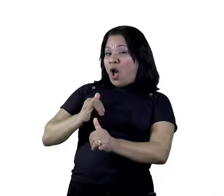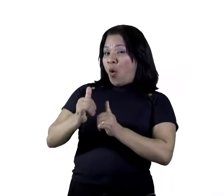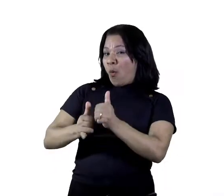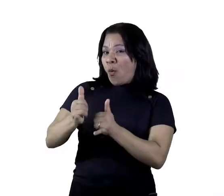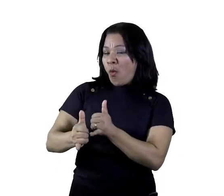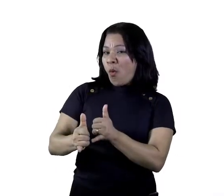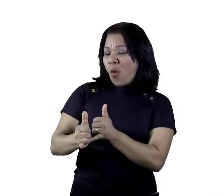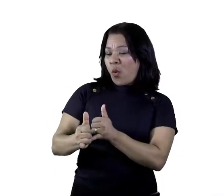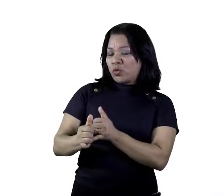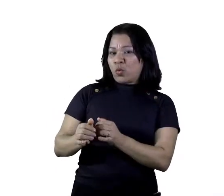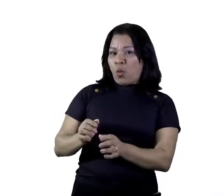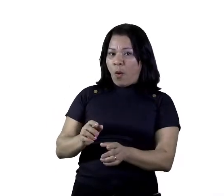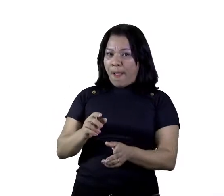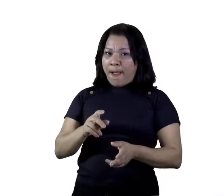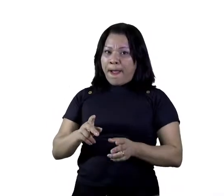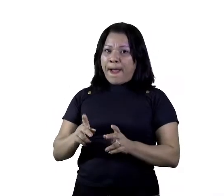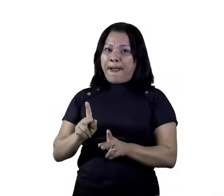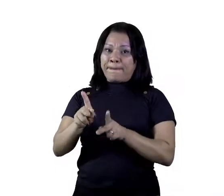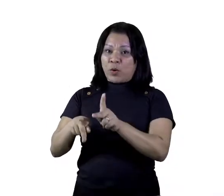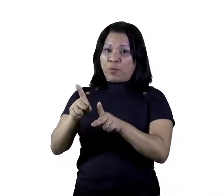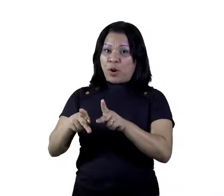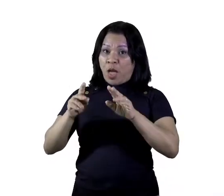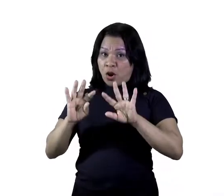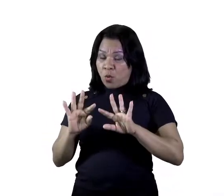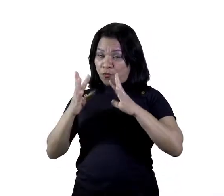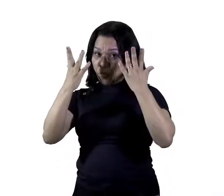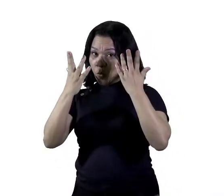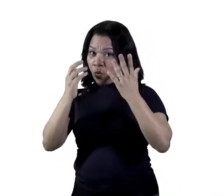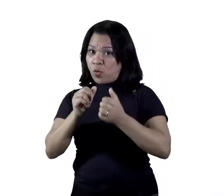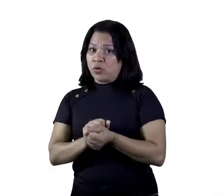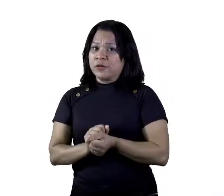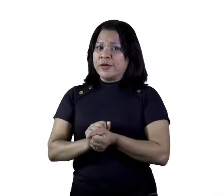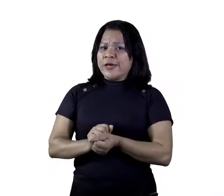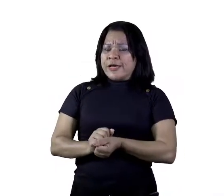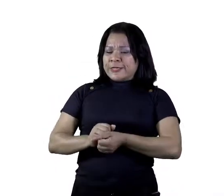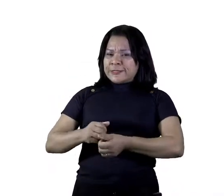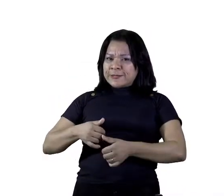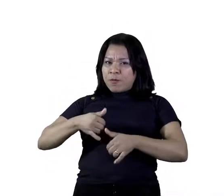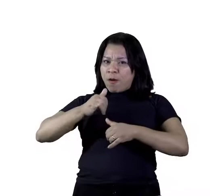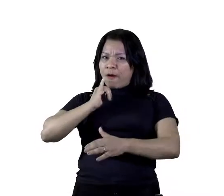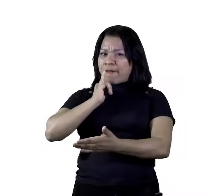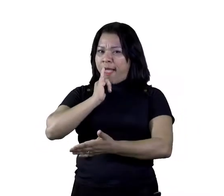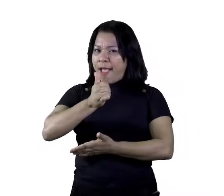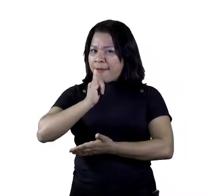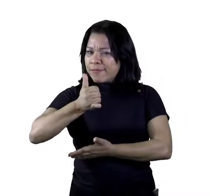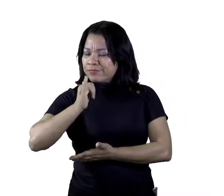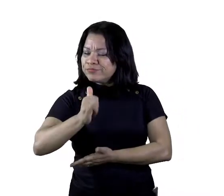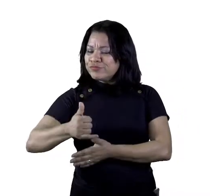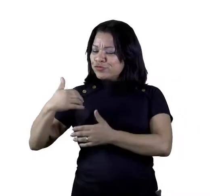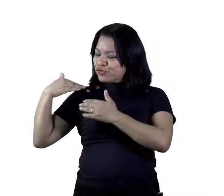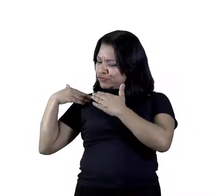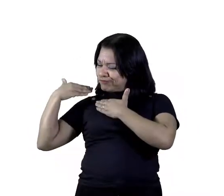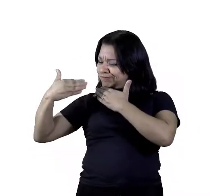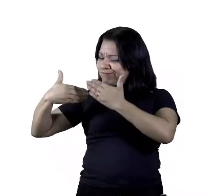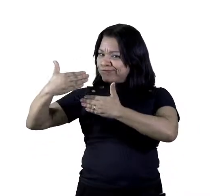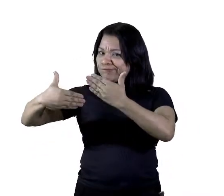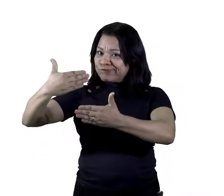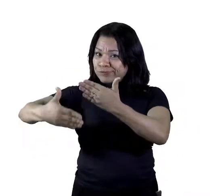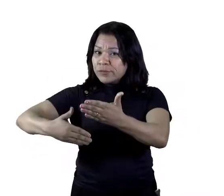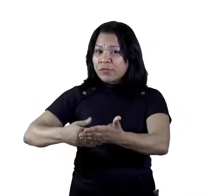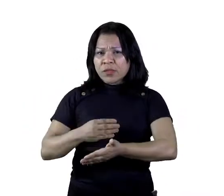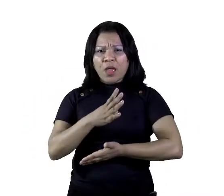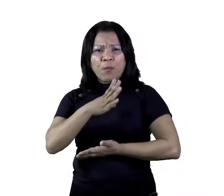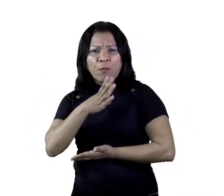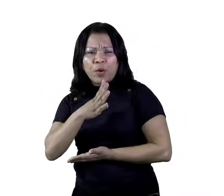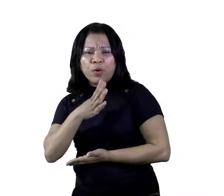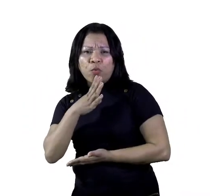ou contos folclóricos são narrativas passadas de geração em geração. Eram conhecidas por